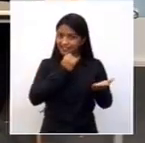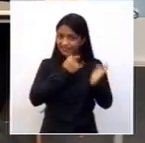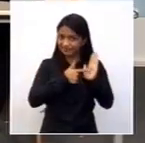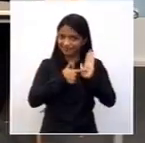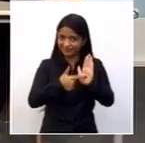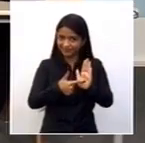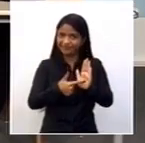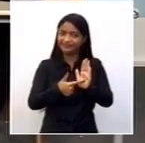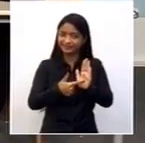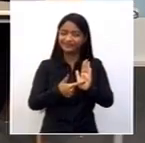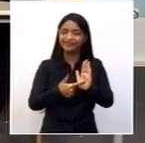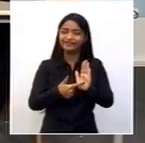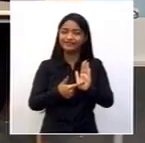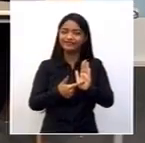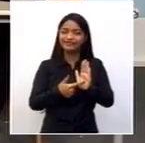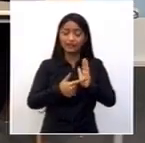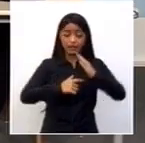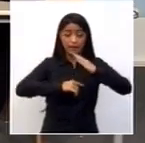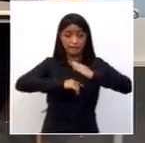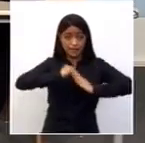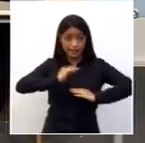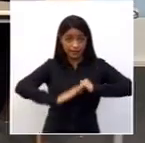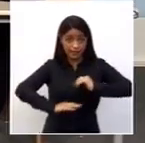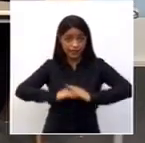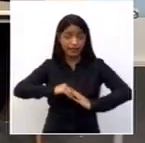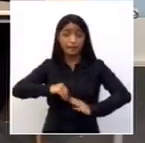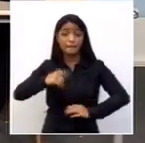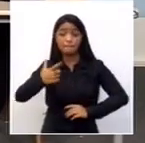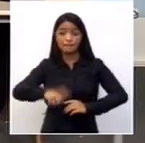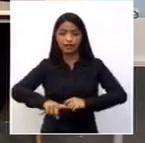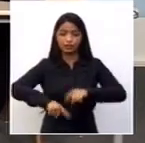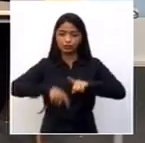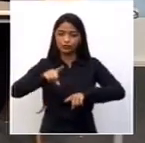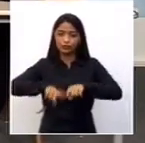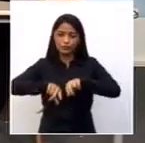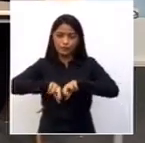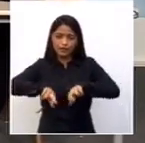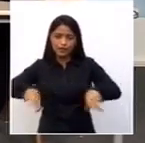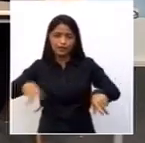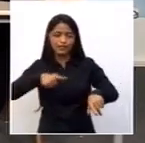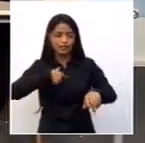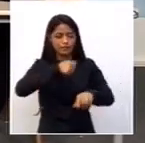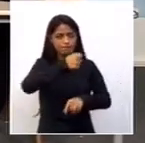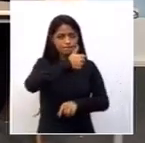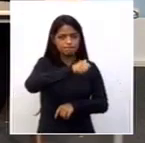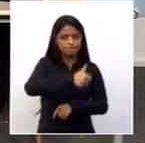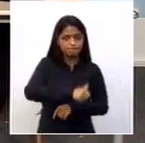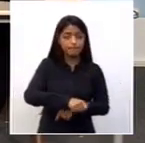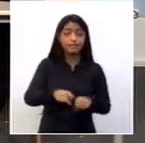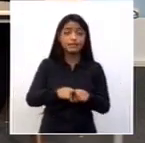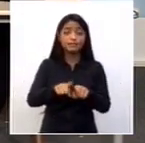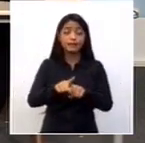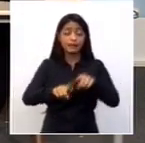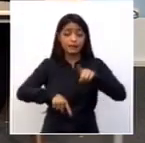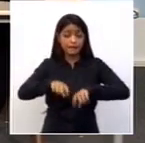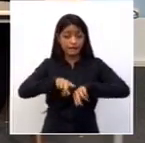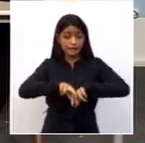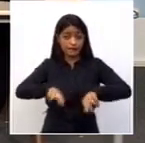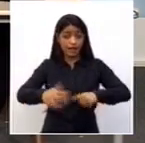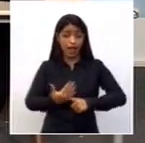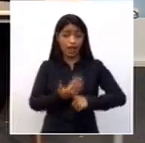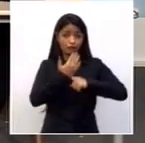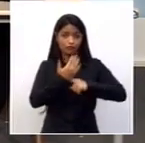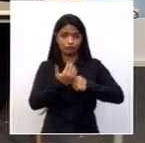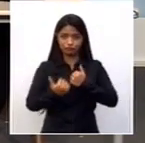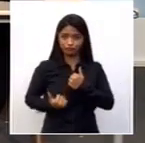de uma habilidade, um instrumento em que eu posso avaliar essa habilidade, uma ferramenta que vai servir como suporte e um